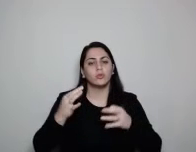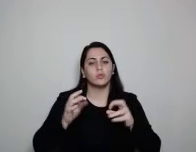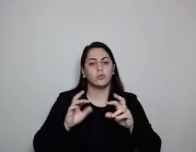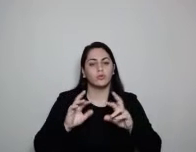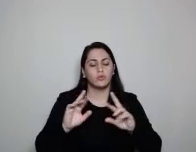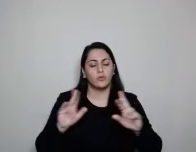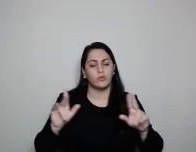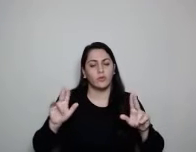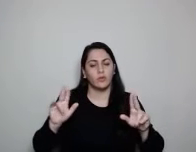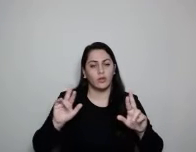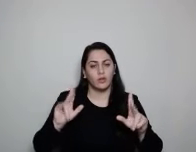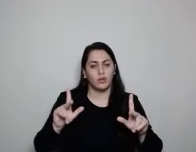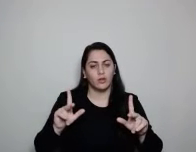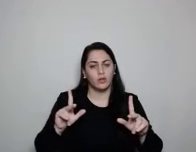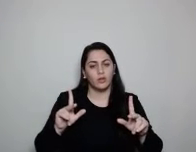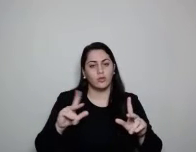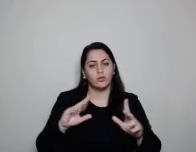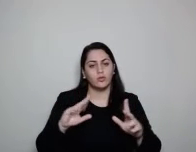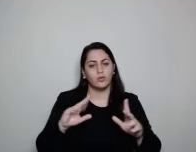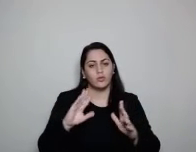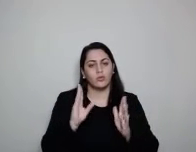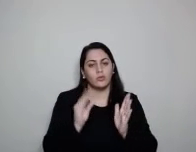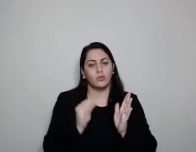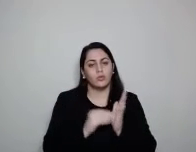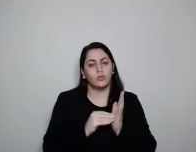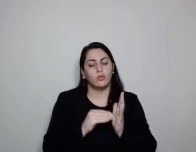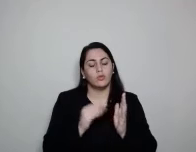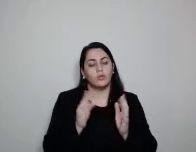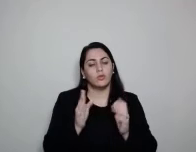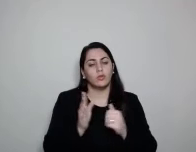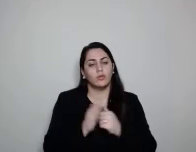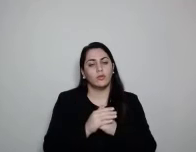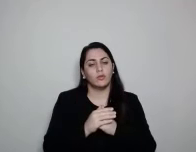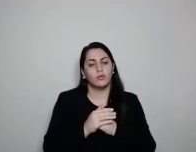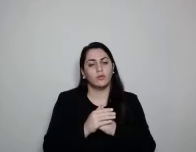de convivência com os filhos e alimentos provisórios.